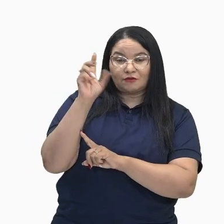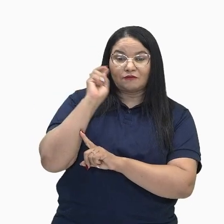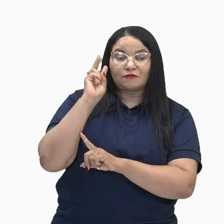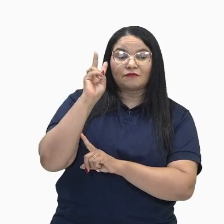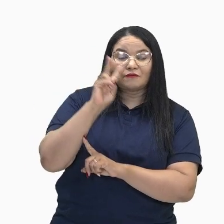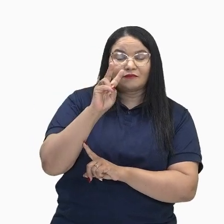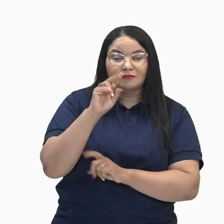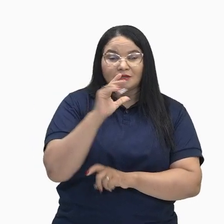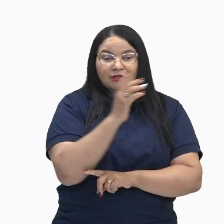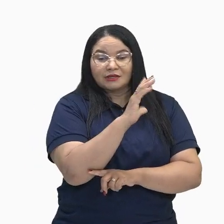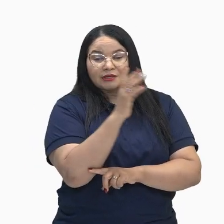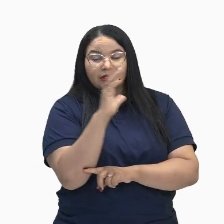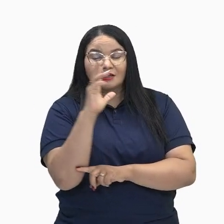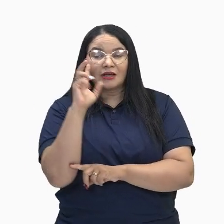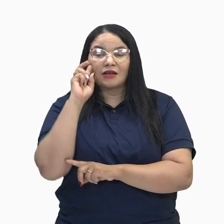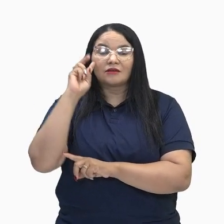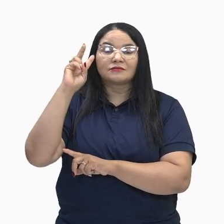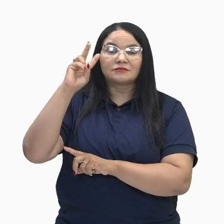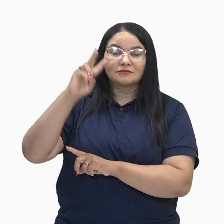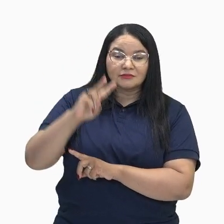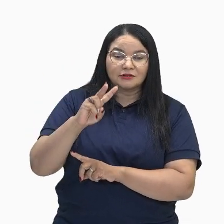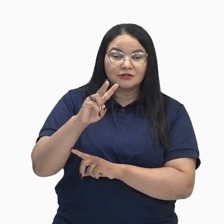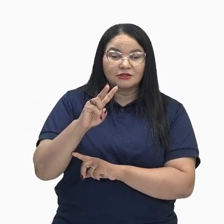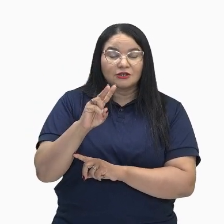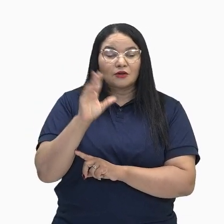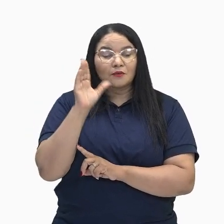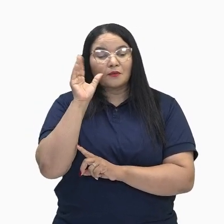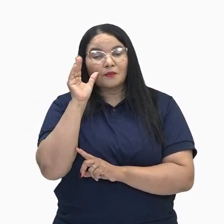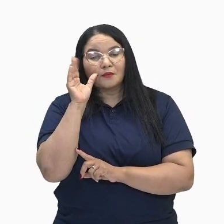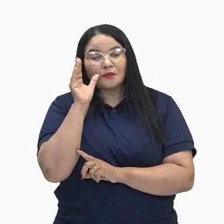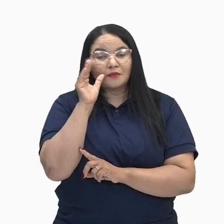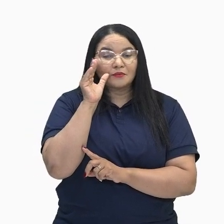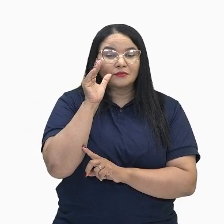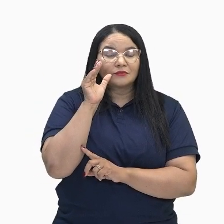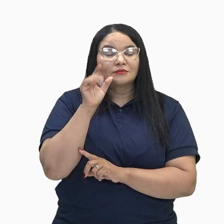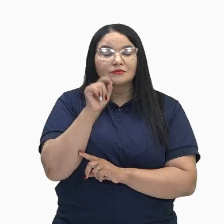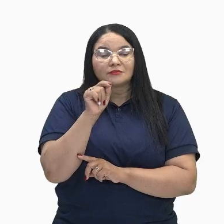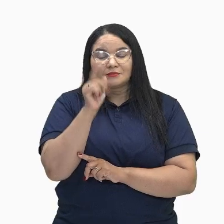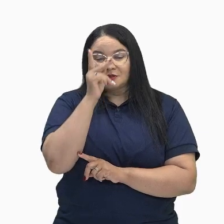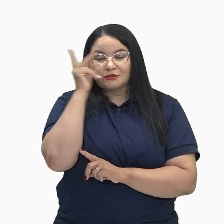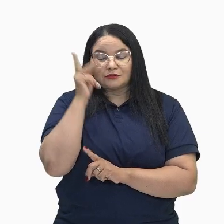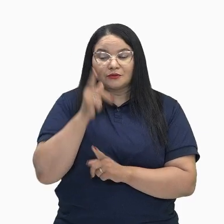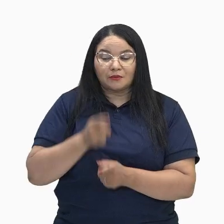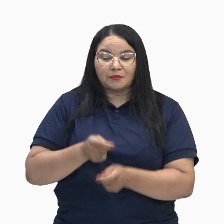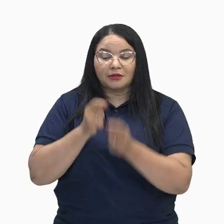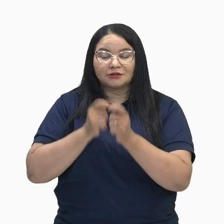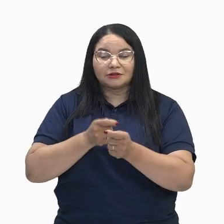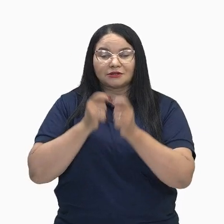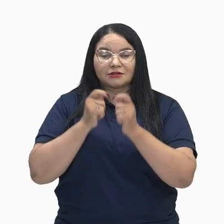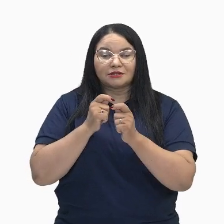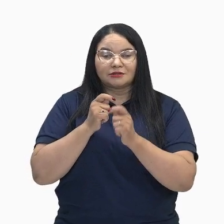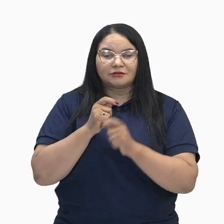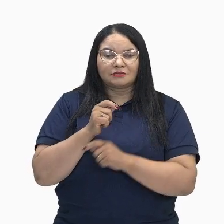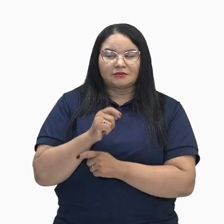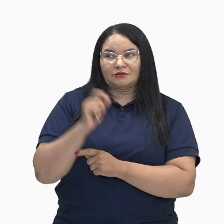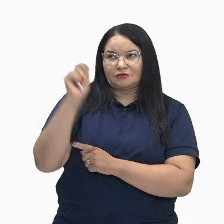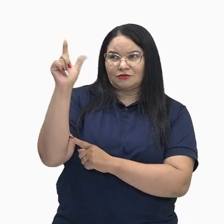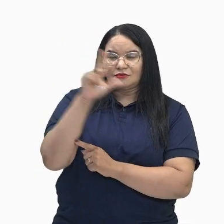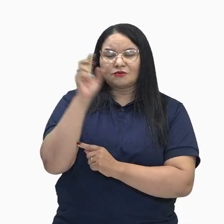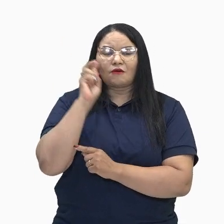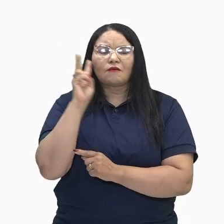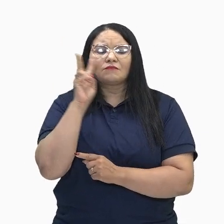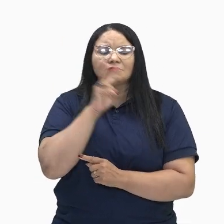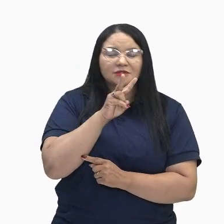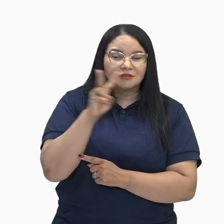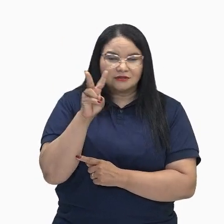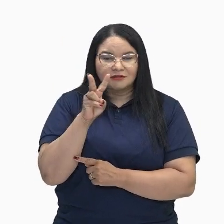copas, curioso para observar os pescadores. Então, o sol observava. O